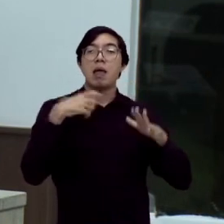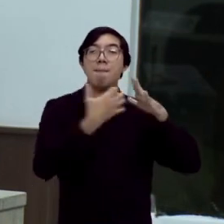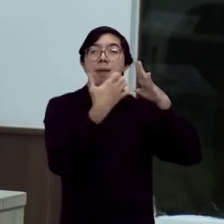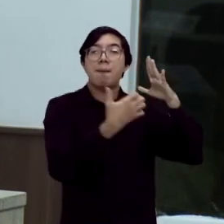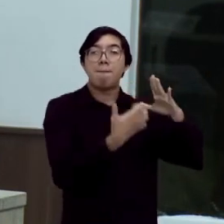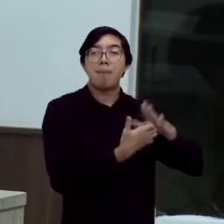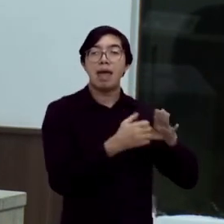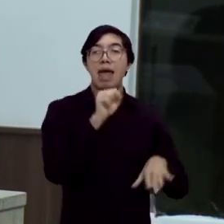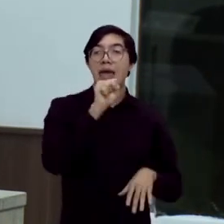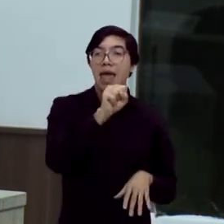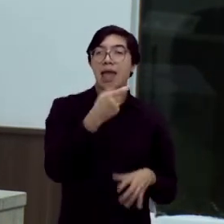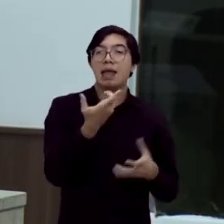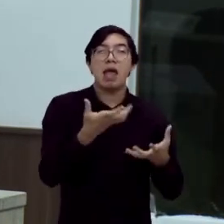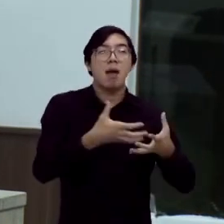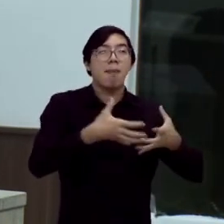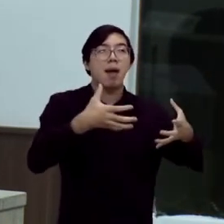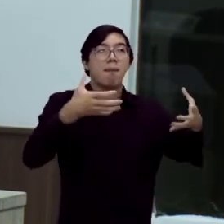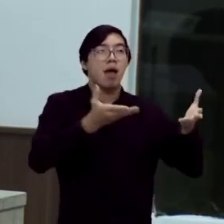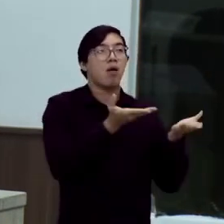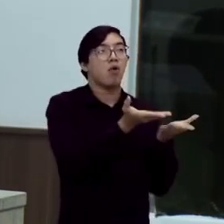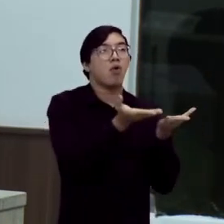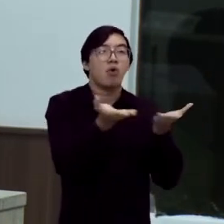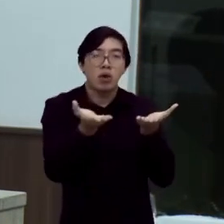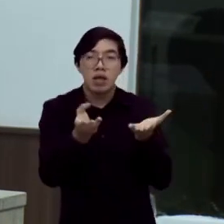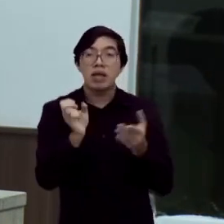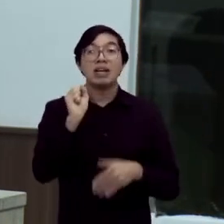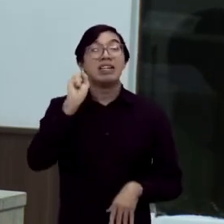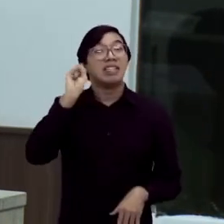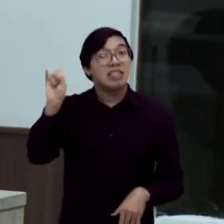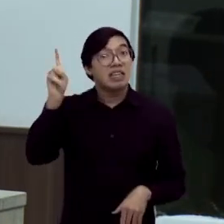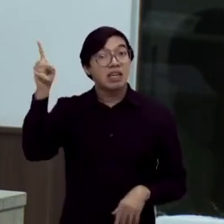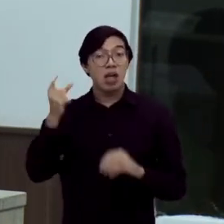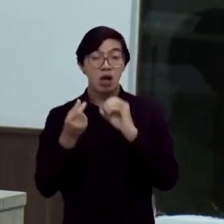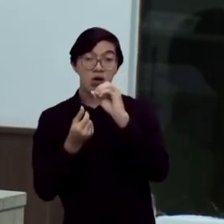os seus serviços, e com esse corte, se